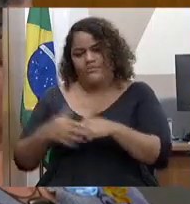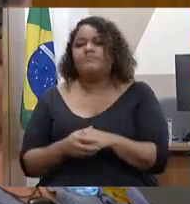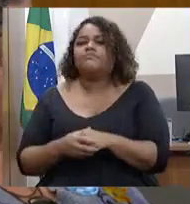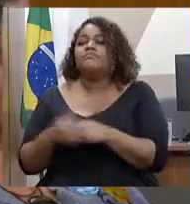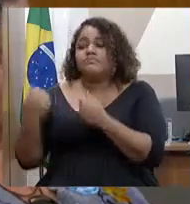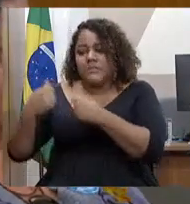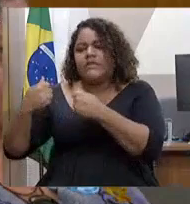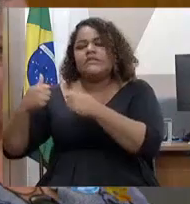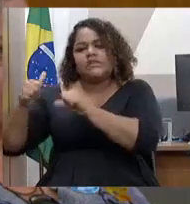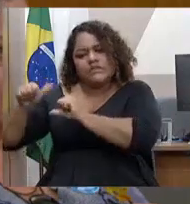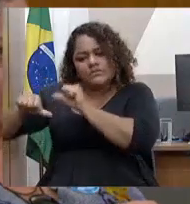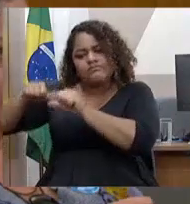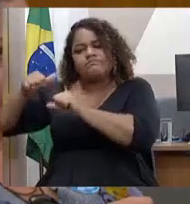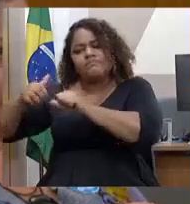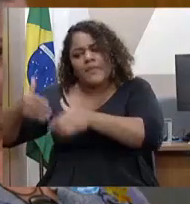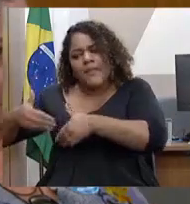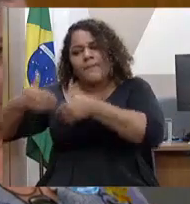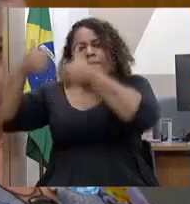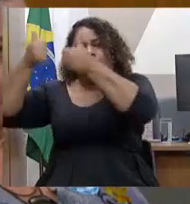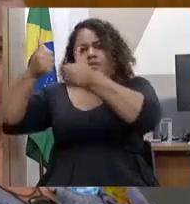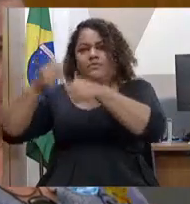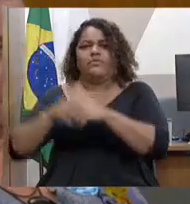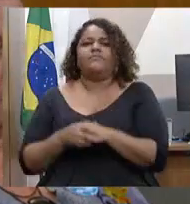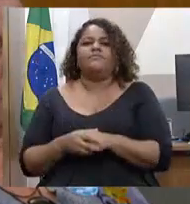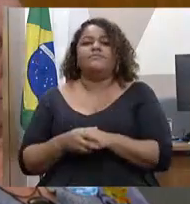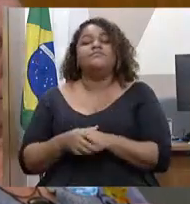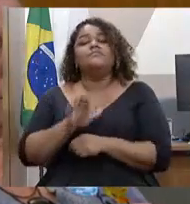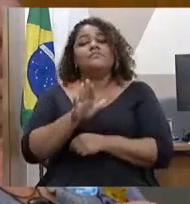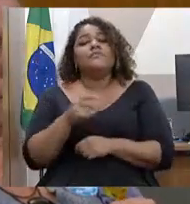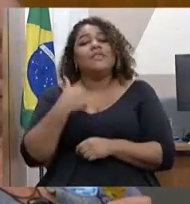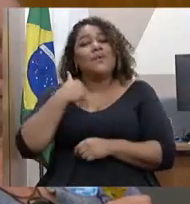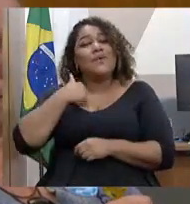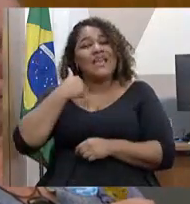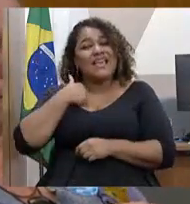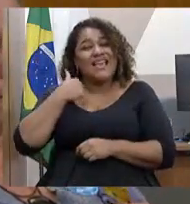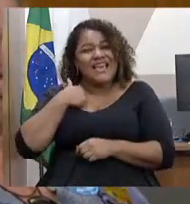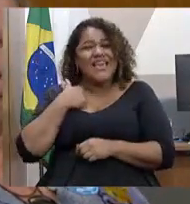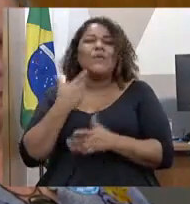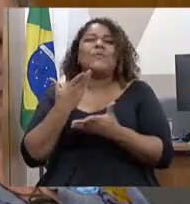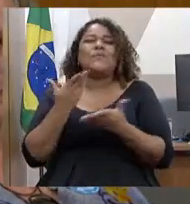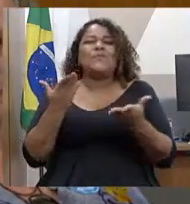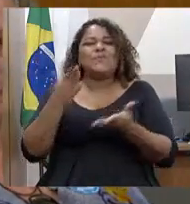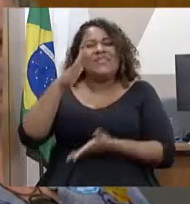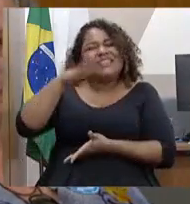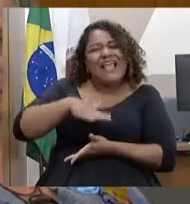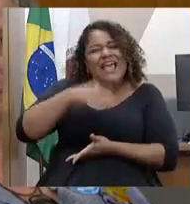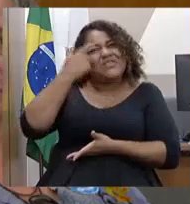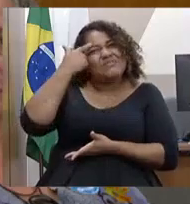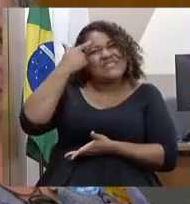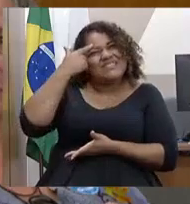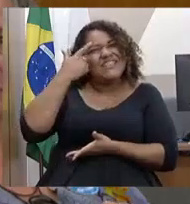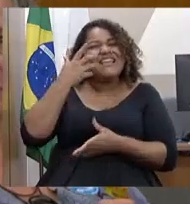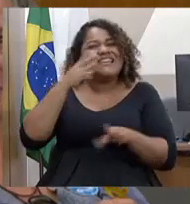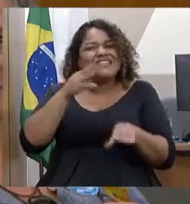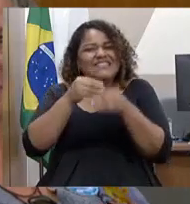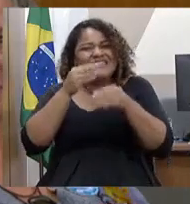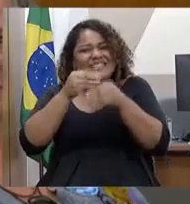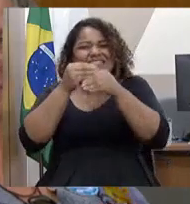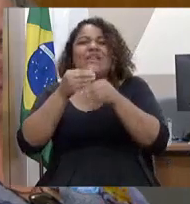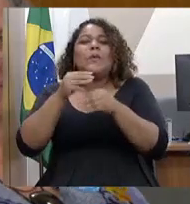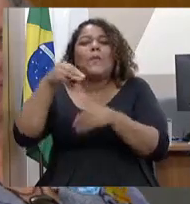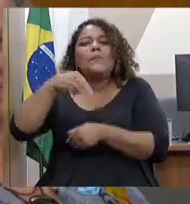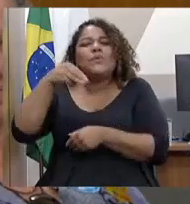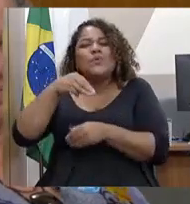coçando na vontade de fazer alguma intervenção mas falei bom eu vou deixar para parte da tarde quem sabe eu ganho os minutinhos mais